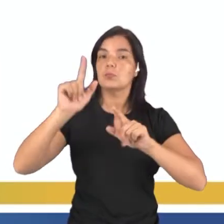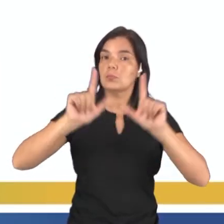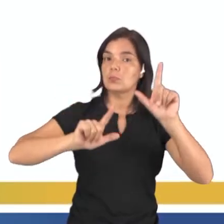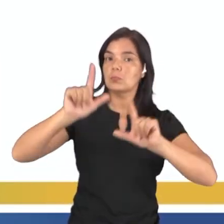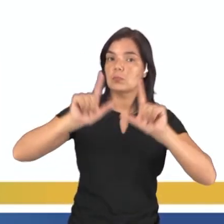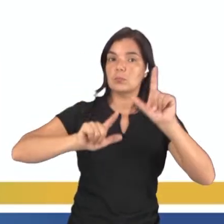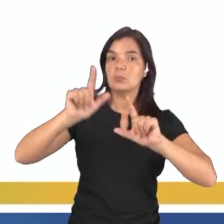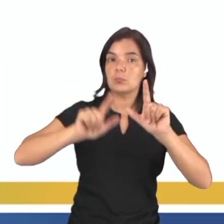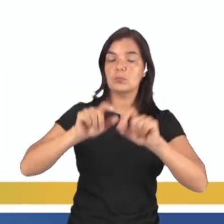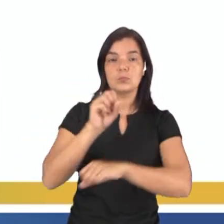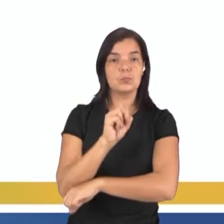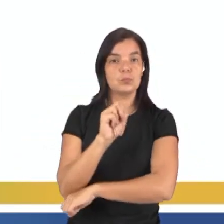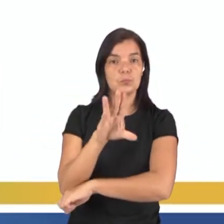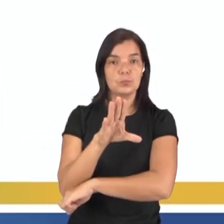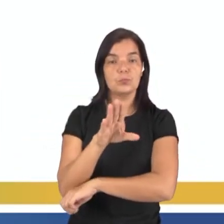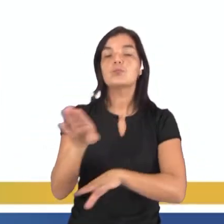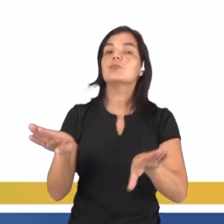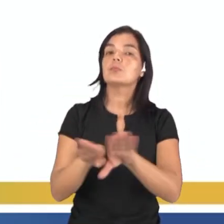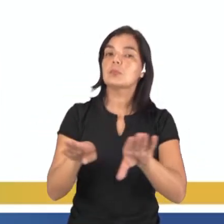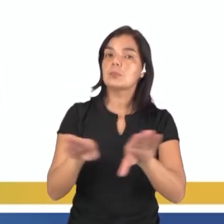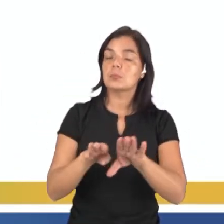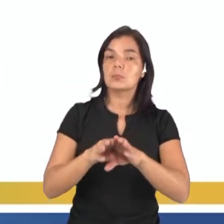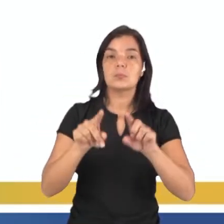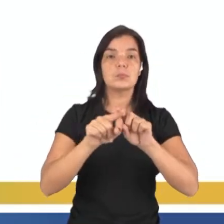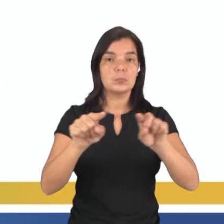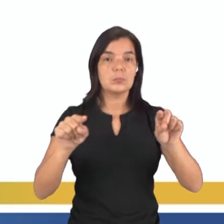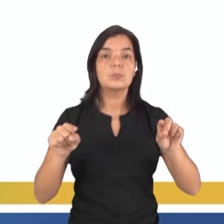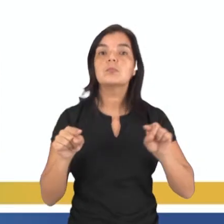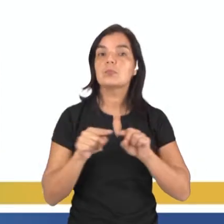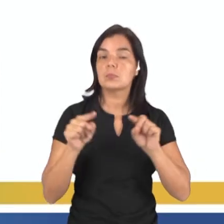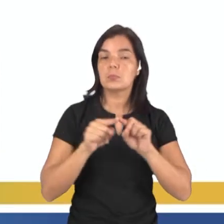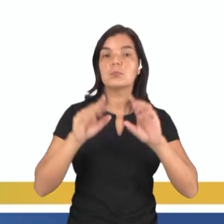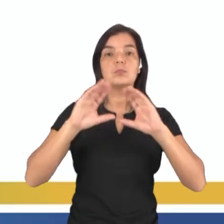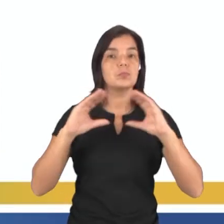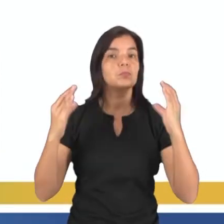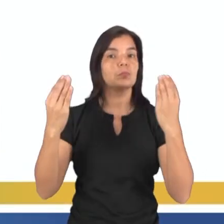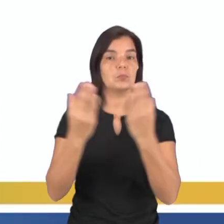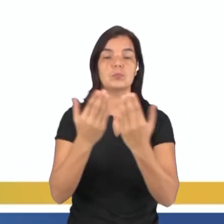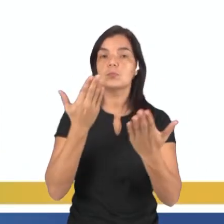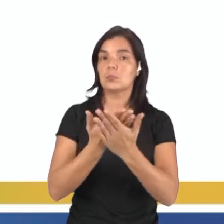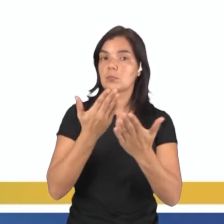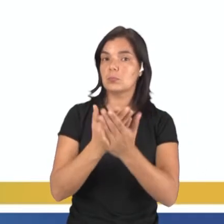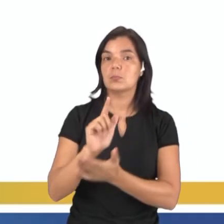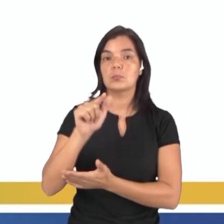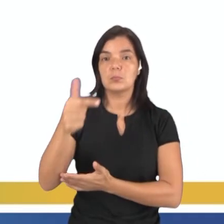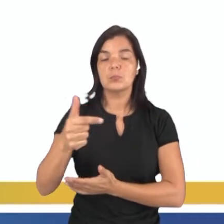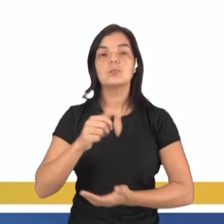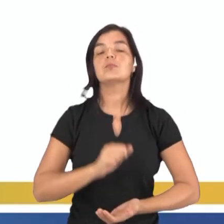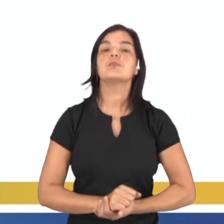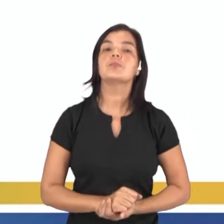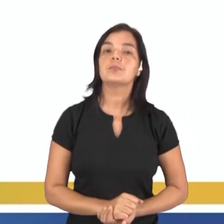televisões, projetor de multimídias, em salas de conferências, aulas, entre outros.